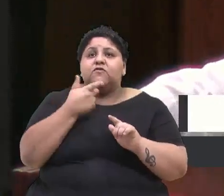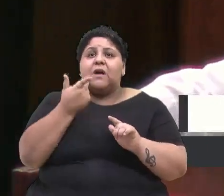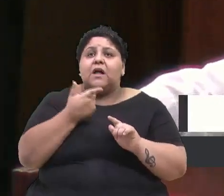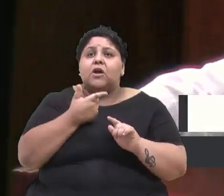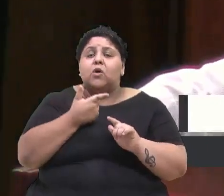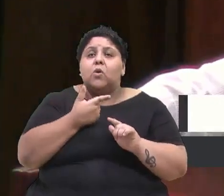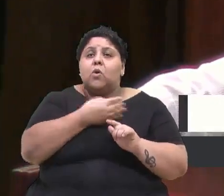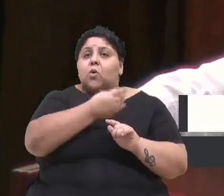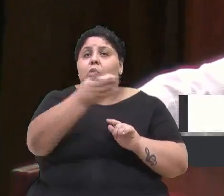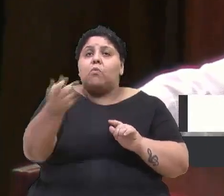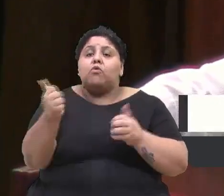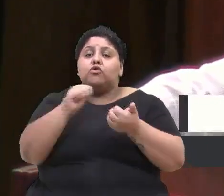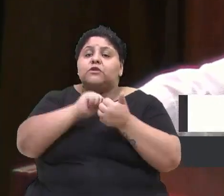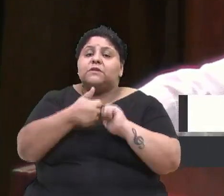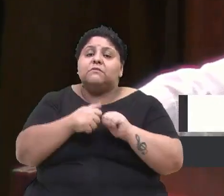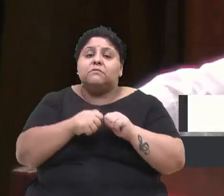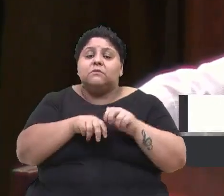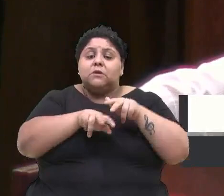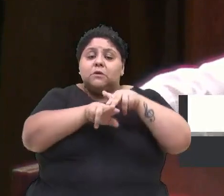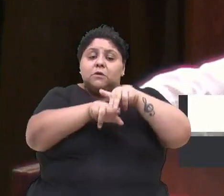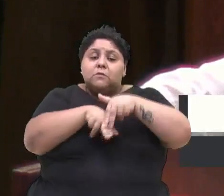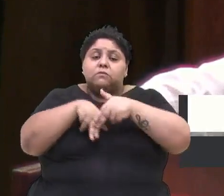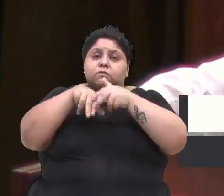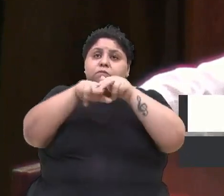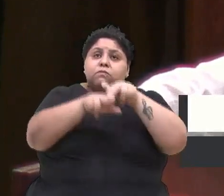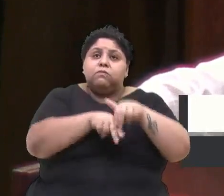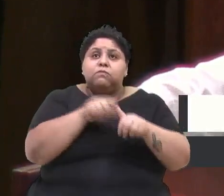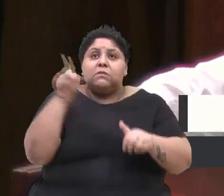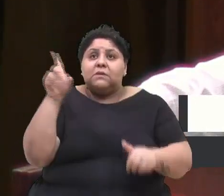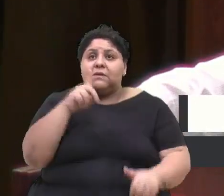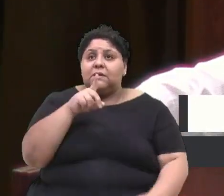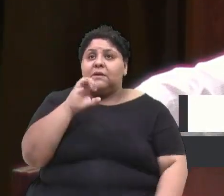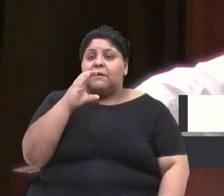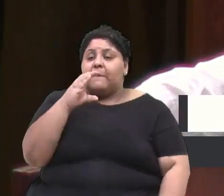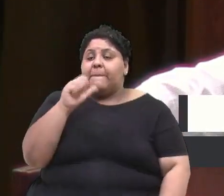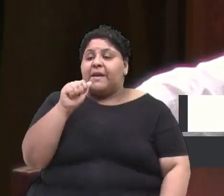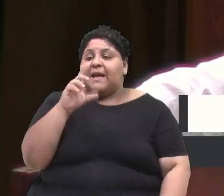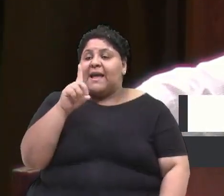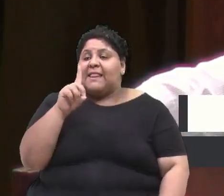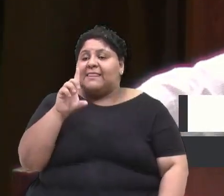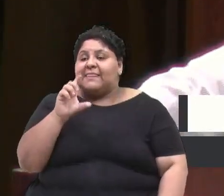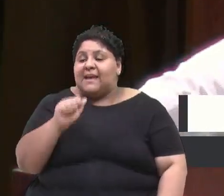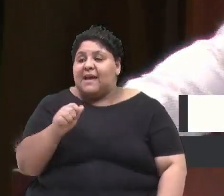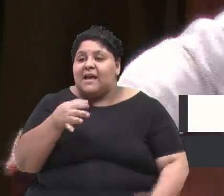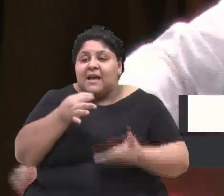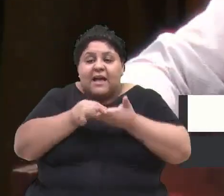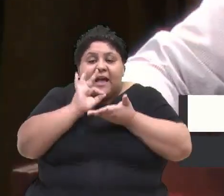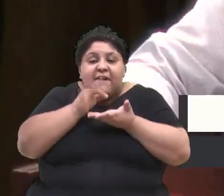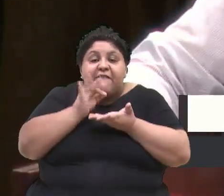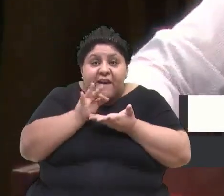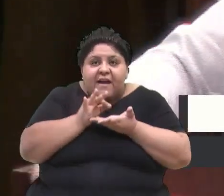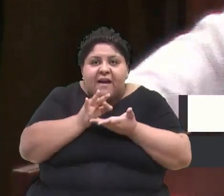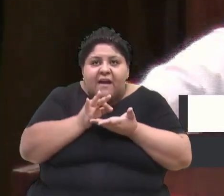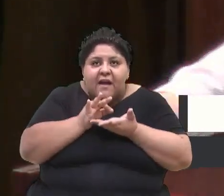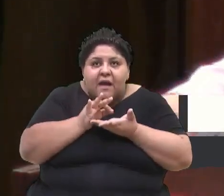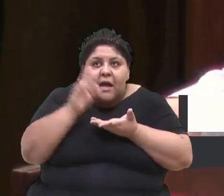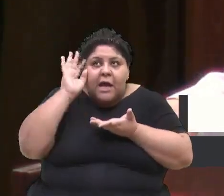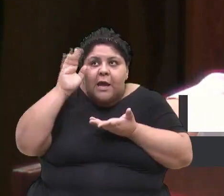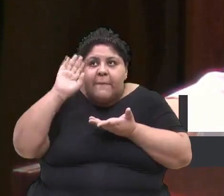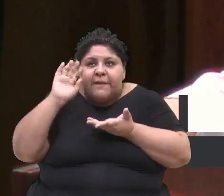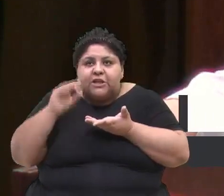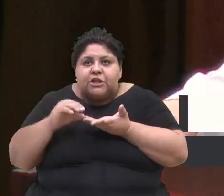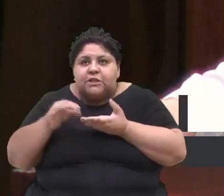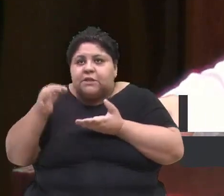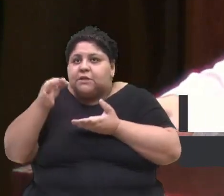vão andar de skate em Picada Café, que tem uma pista de skate muito boa. Vocês imaginem isso, sair de Caxias para